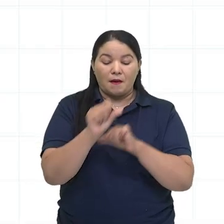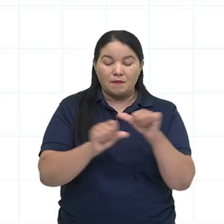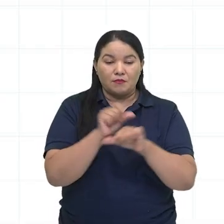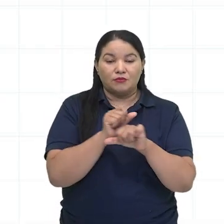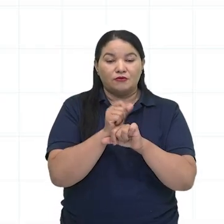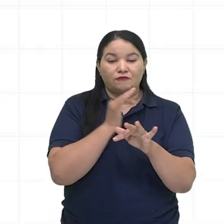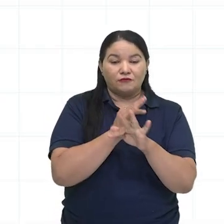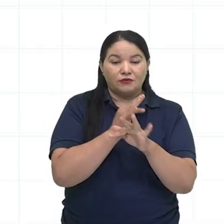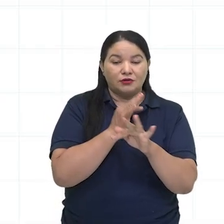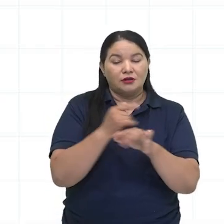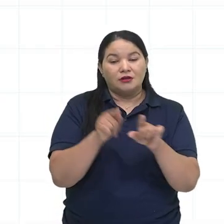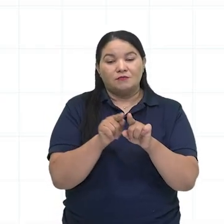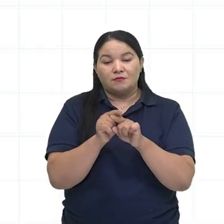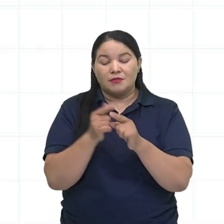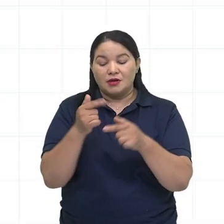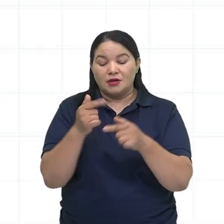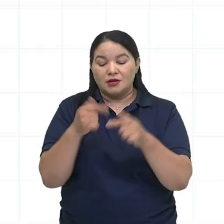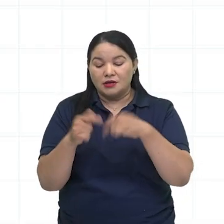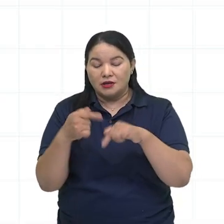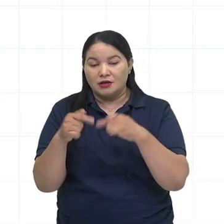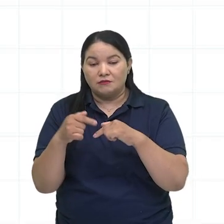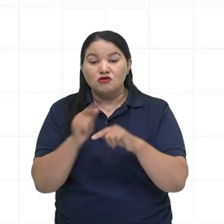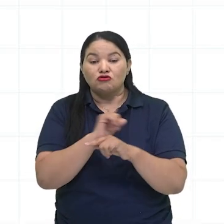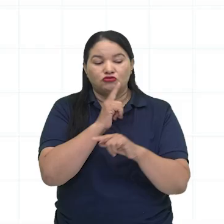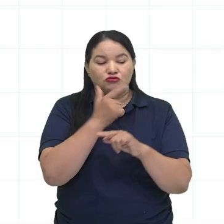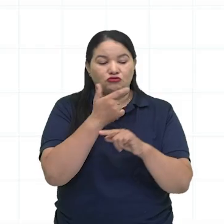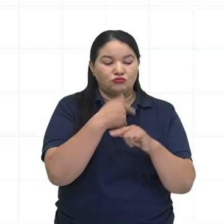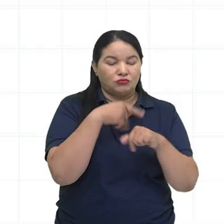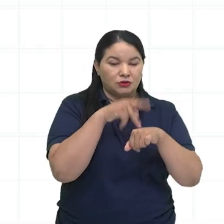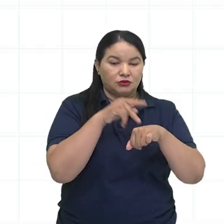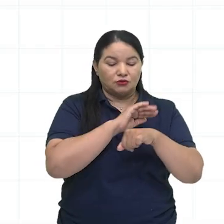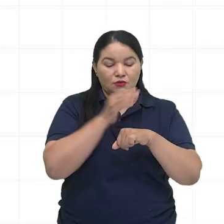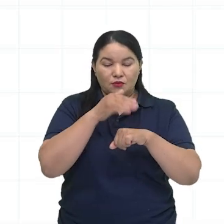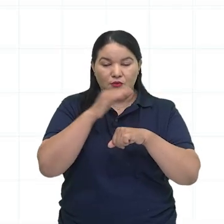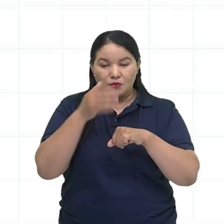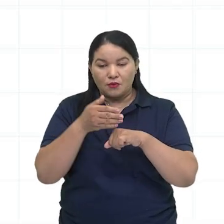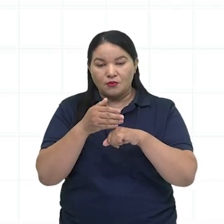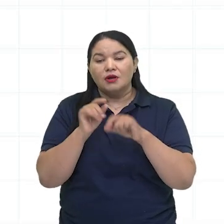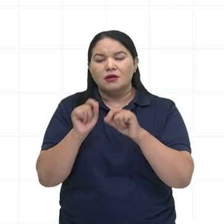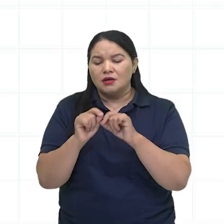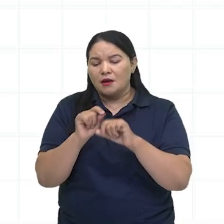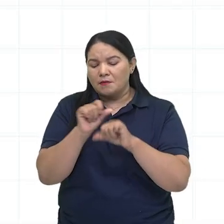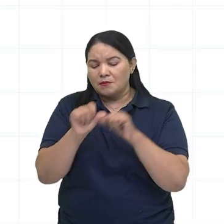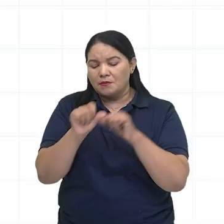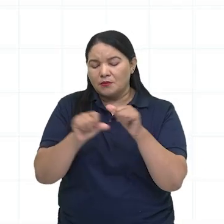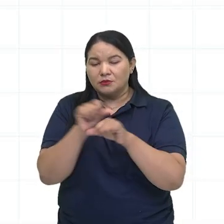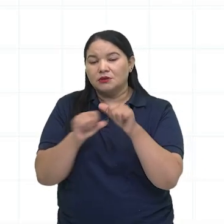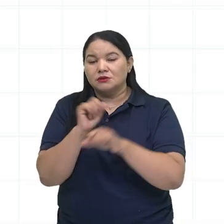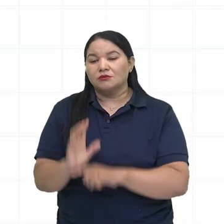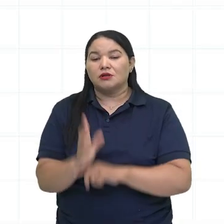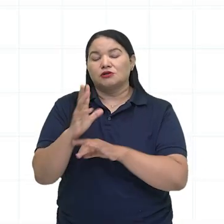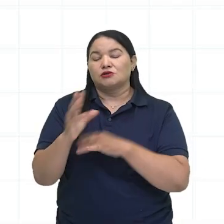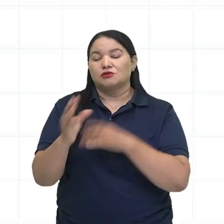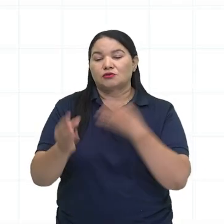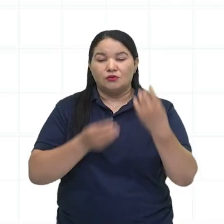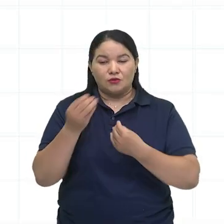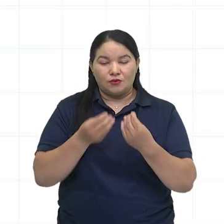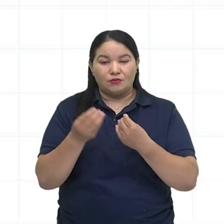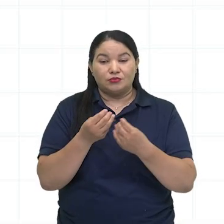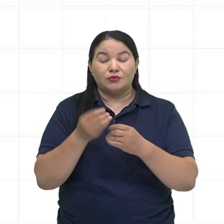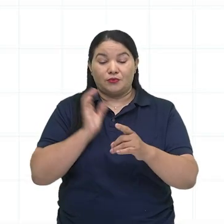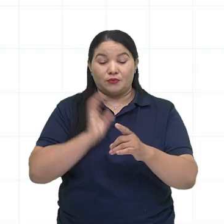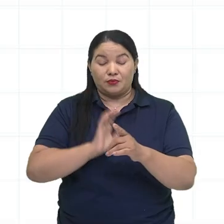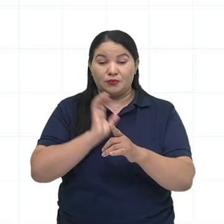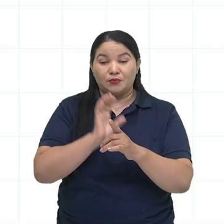químico de outras rochas. E aí, sobre como que ocorrem essas alterações? Sobre altas